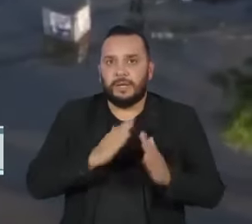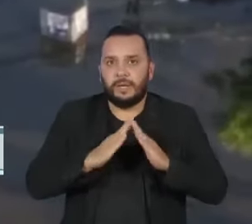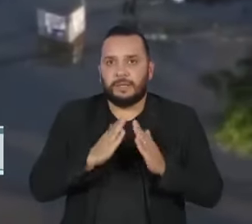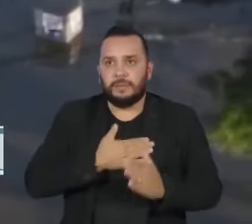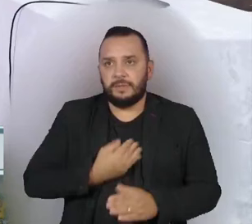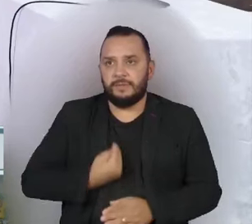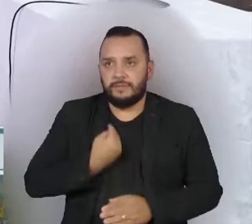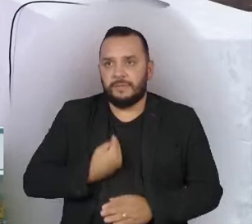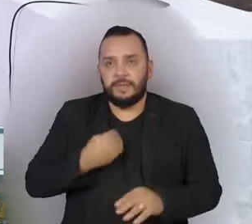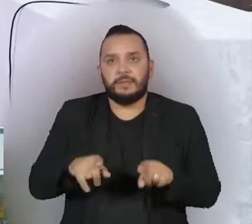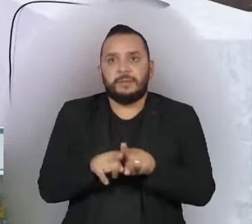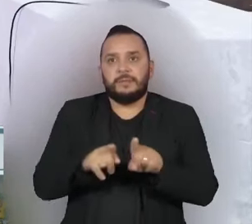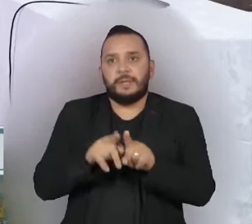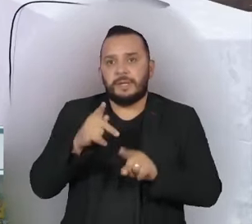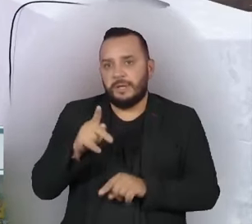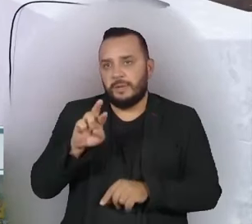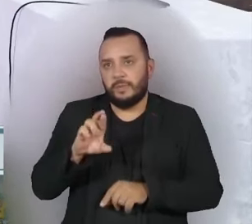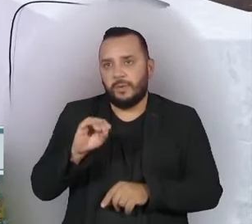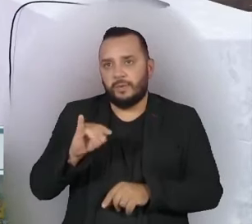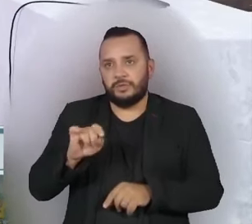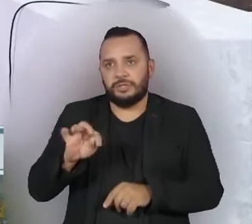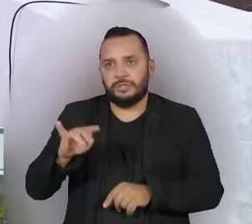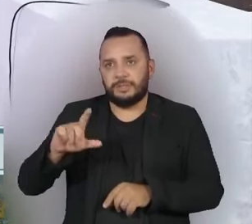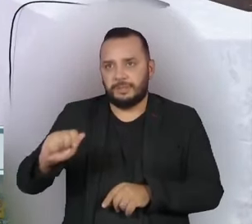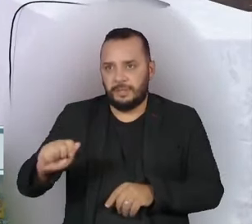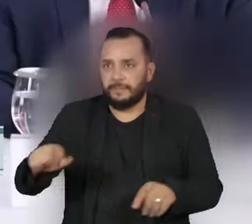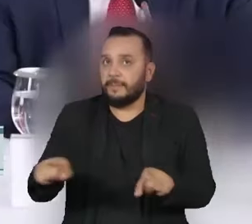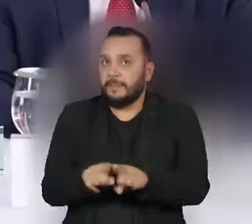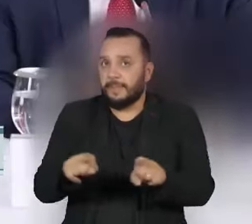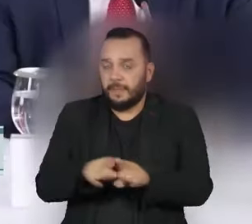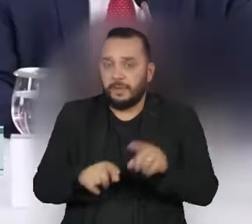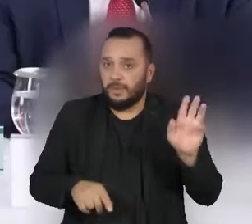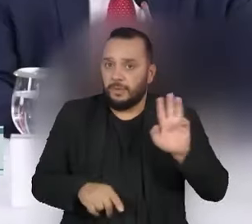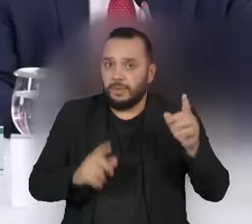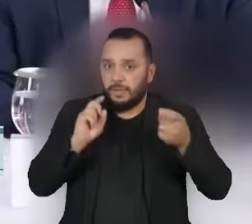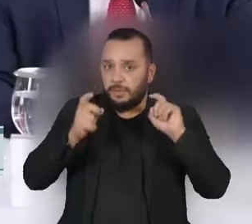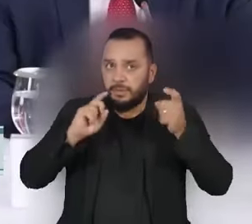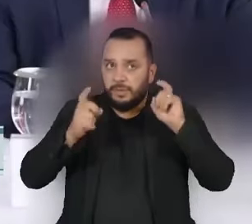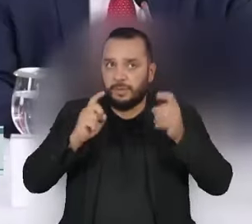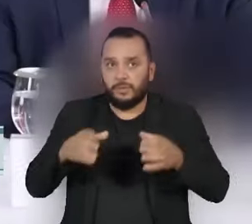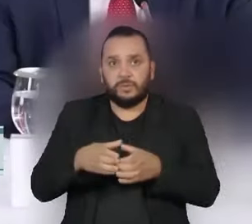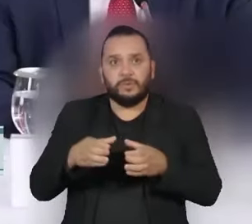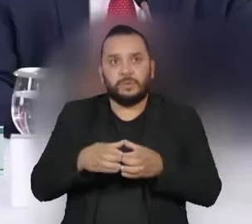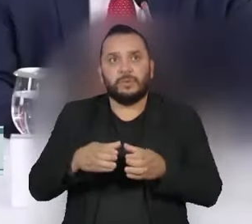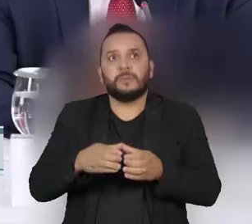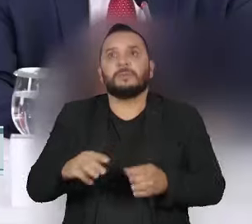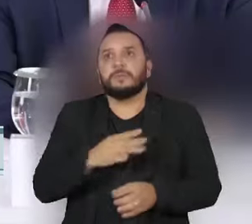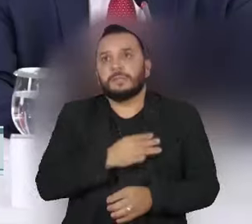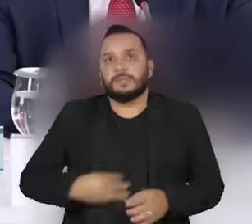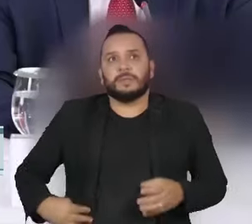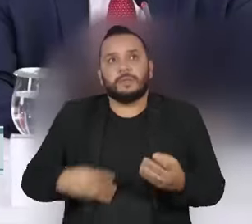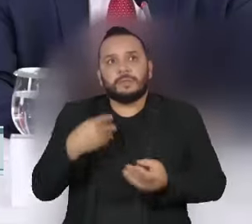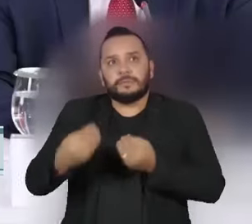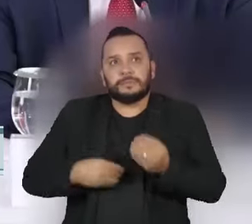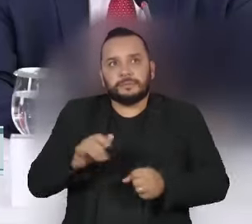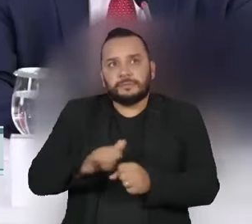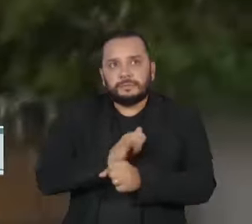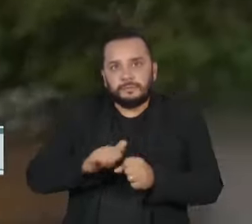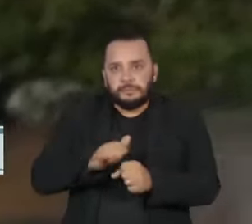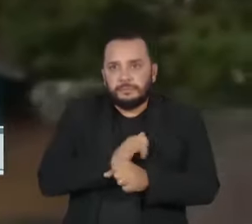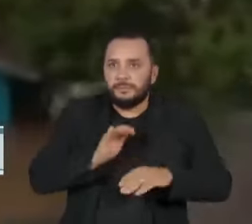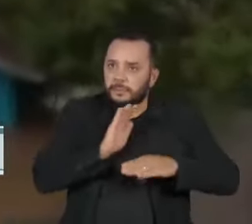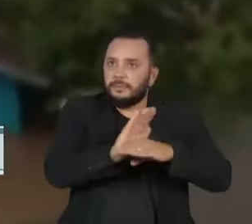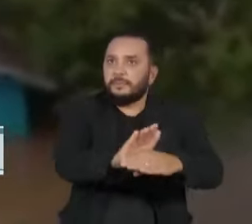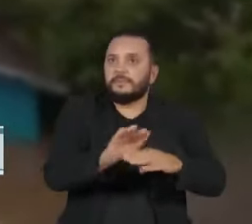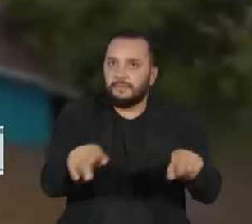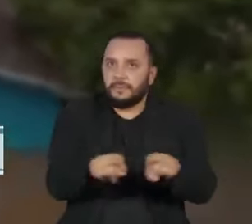e do Pr cotista Lula convocou uma reunião extraordinária com ministros para discutir outras formas de ajuda e garantir